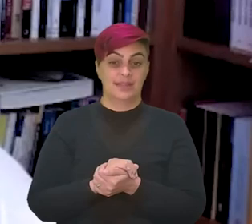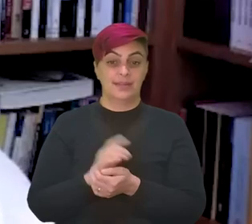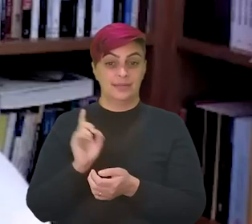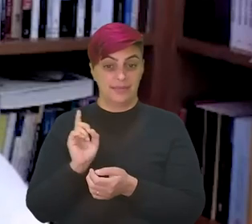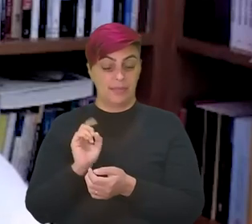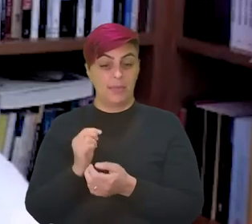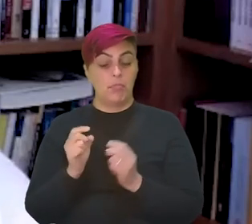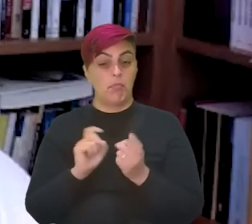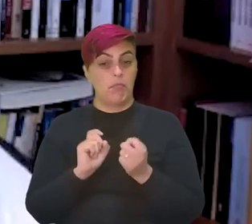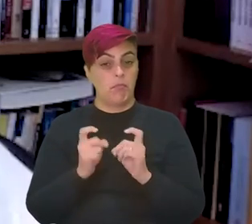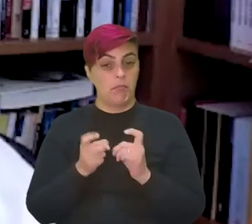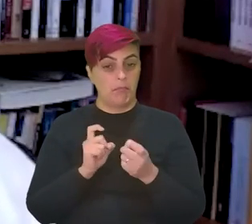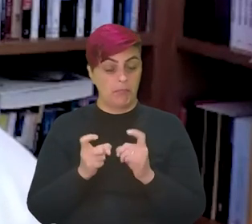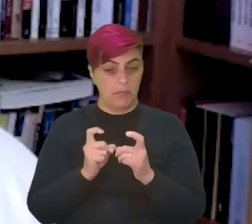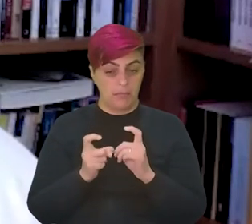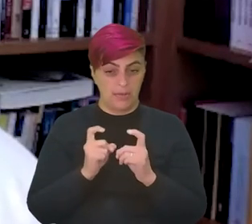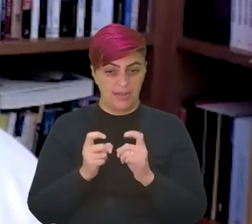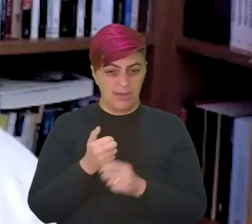numa reunião da ABA em